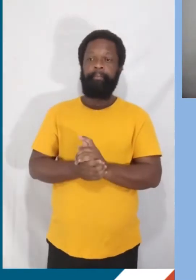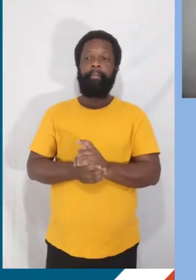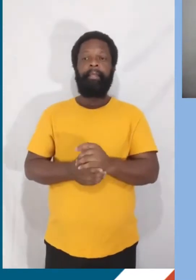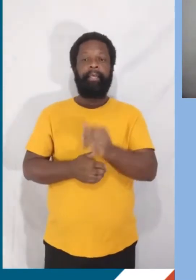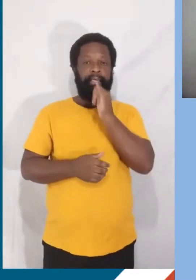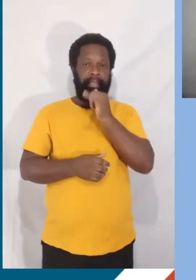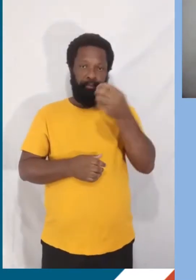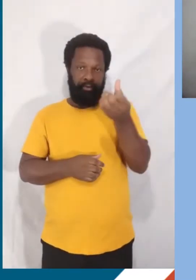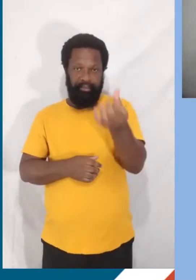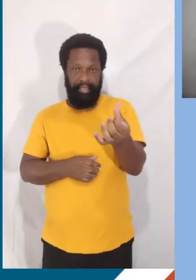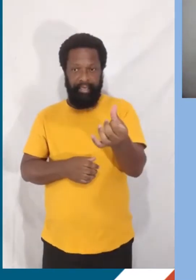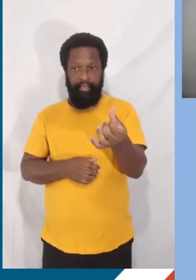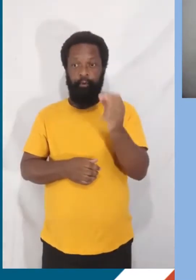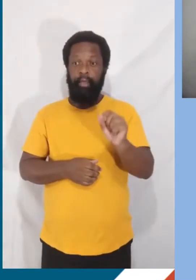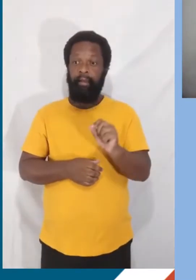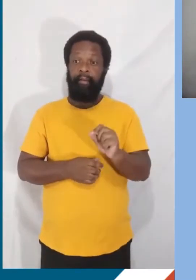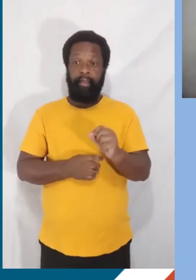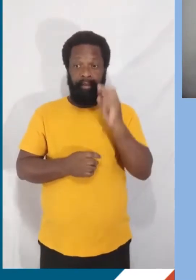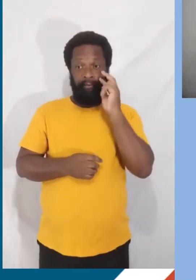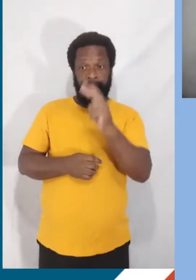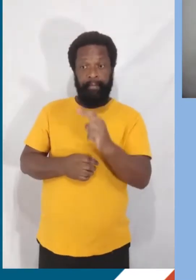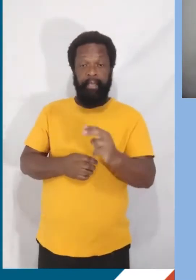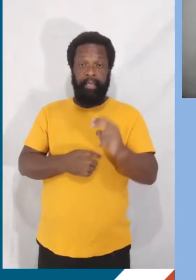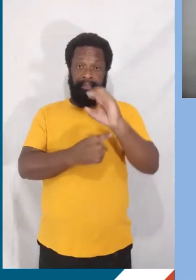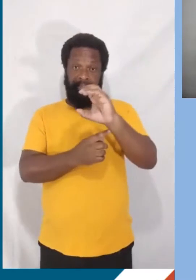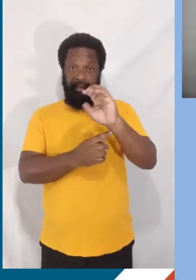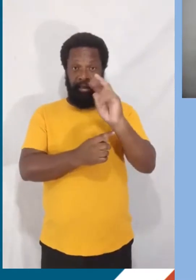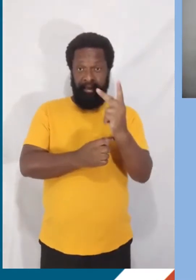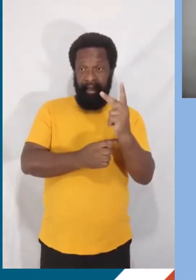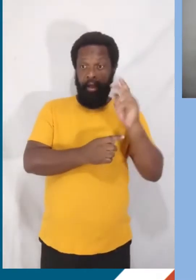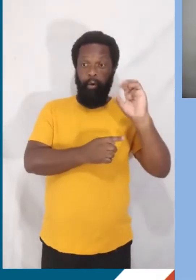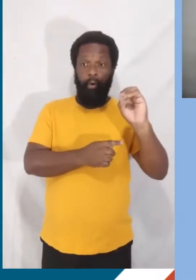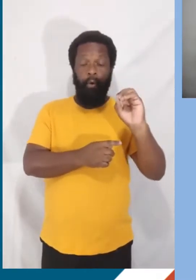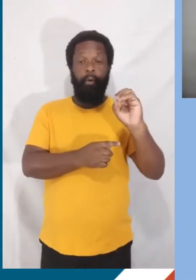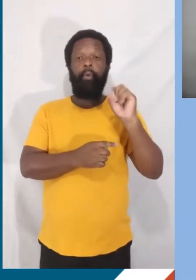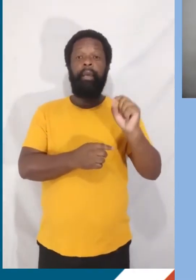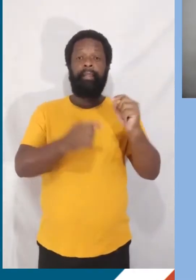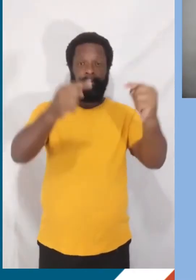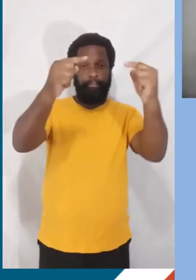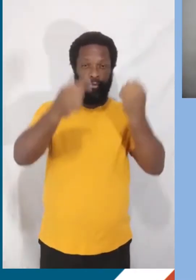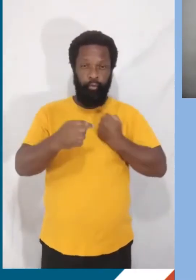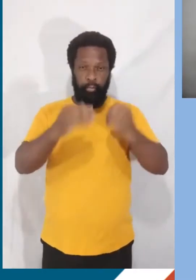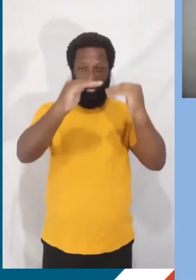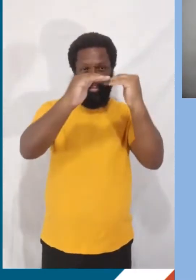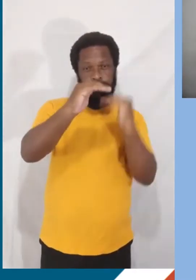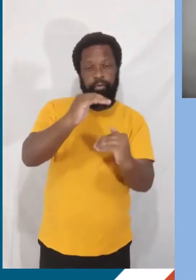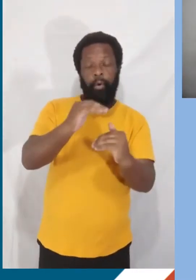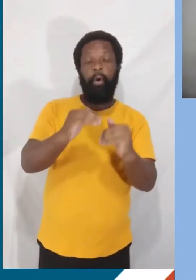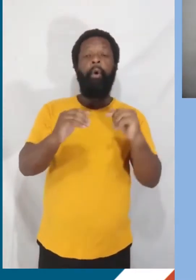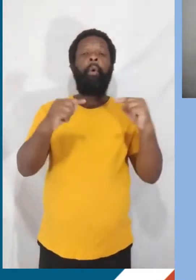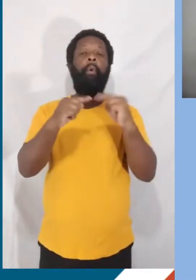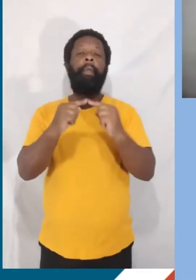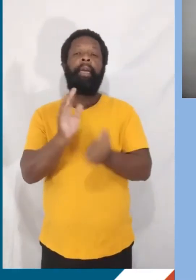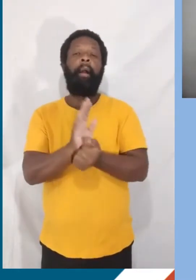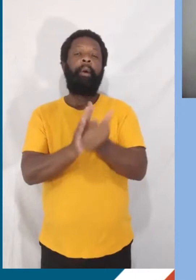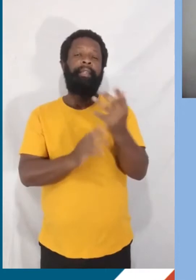exemplo aqui, a glicose, que a gente consegue perceber que ela é formada por 3 átomos, em que eles têm os seus índices. Os índices são esses números de baixo, que correspondem